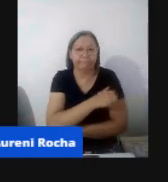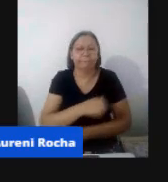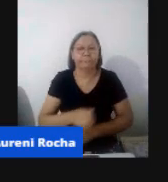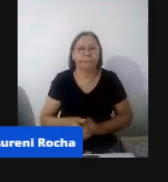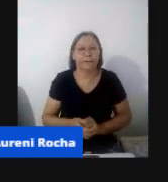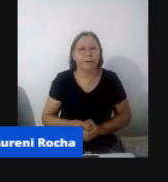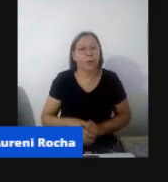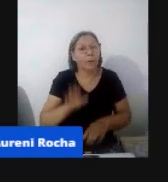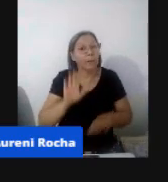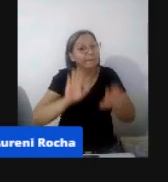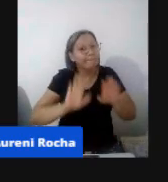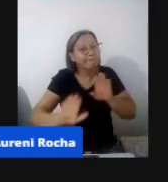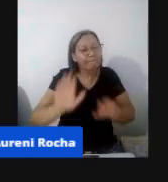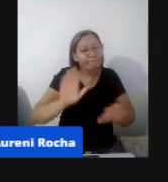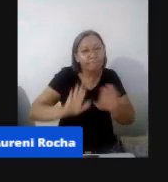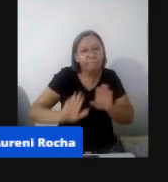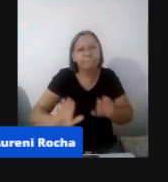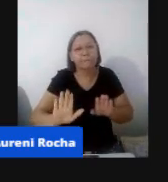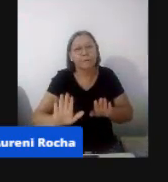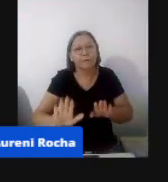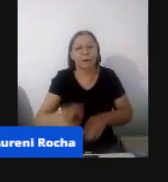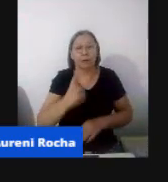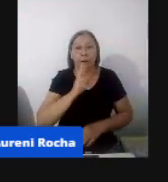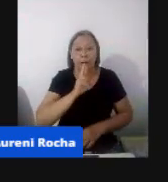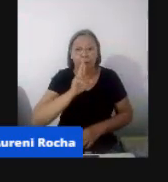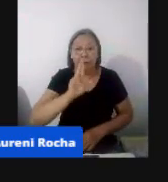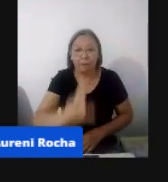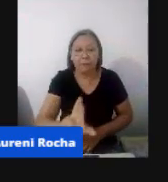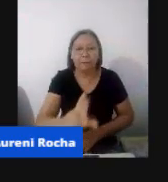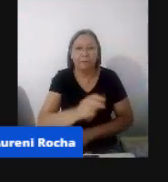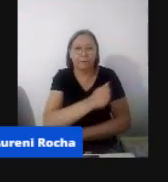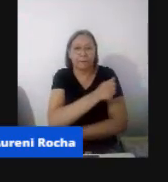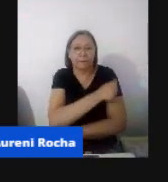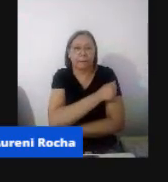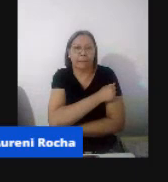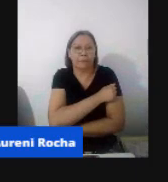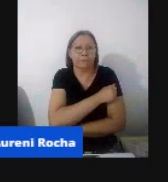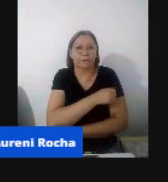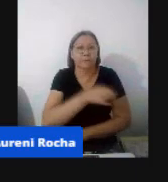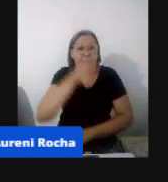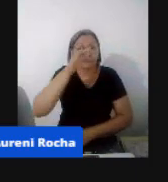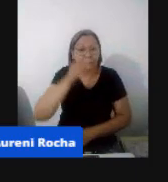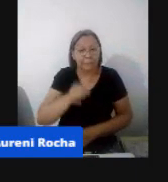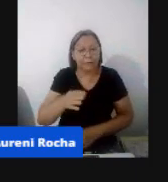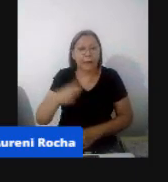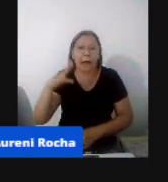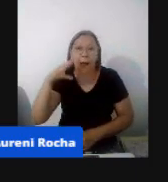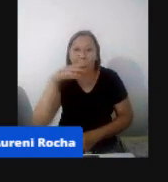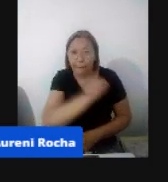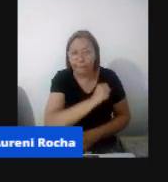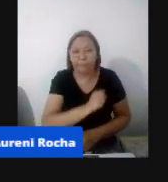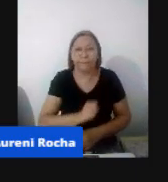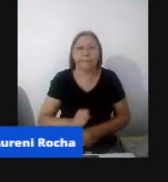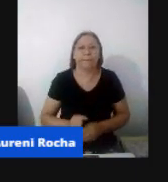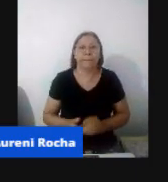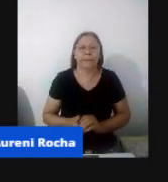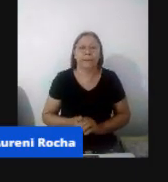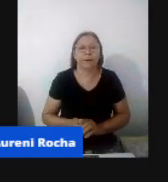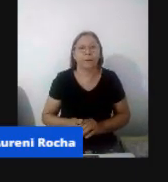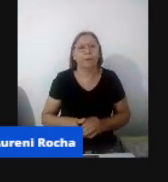responder os alunos imediatamente e como que você vai falar isso no áudio. Então, o plano de